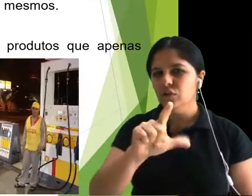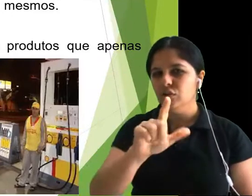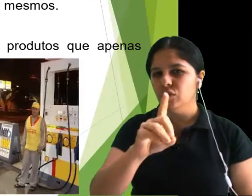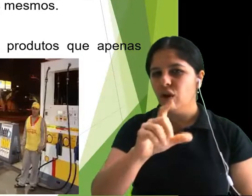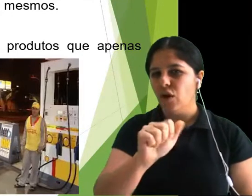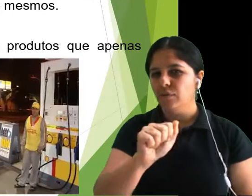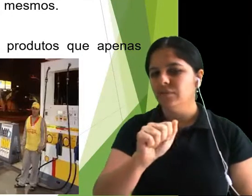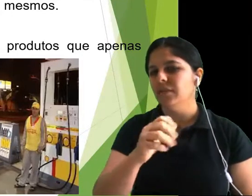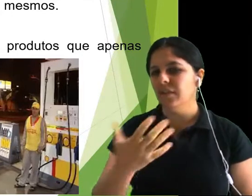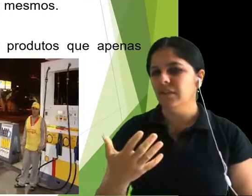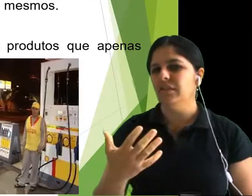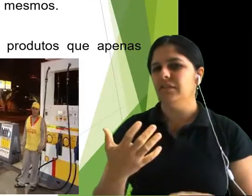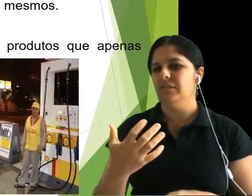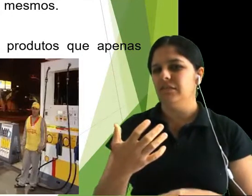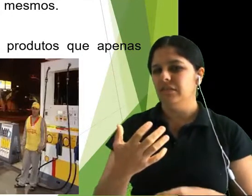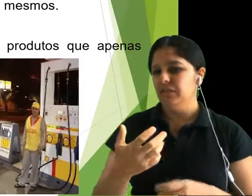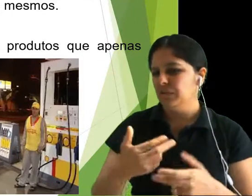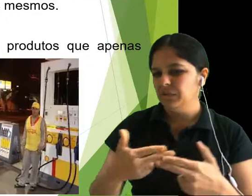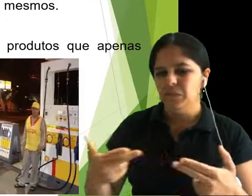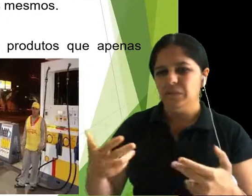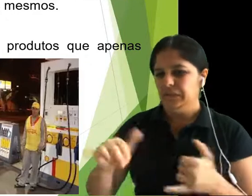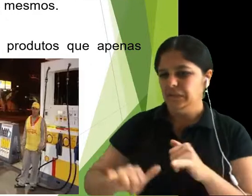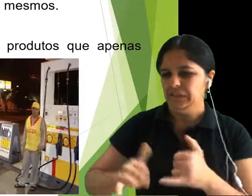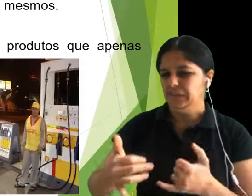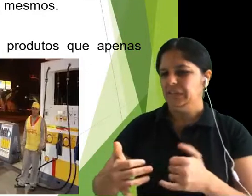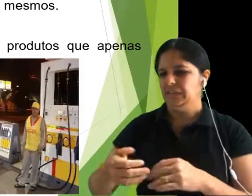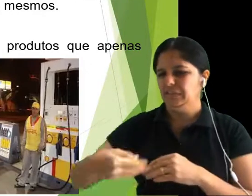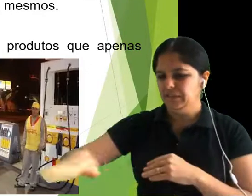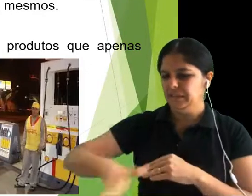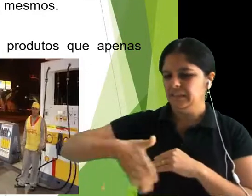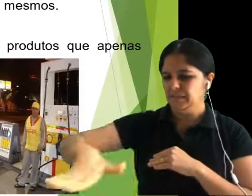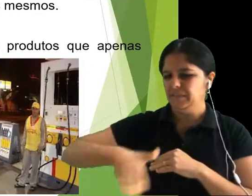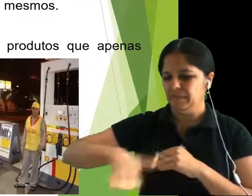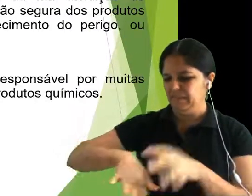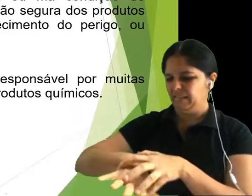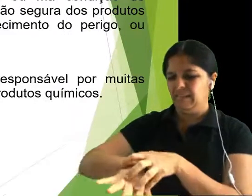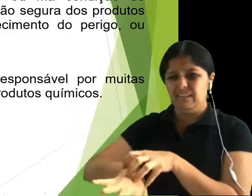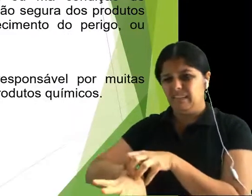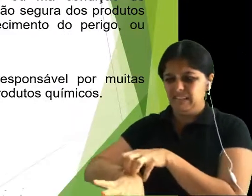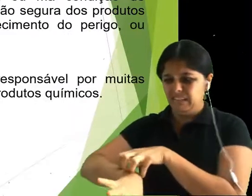com amoníaco, com cal, né, cimento, que machuca mesmo a mão.